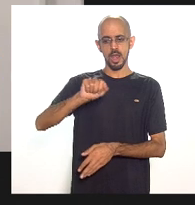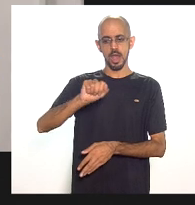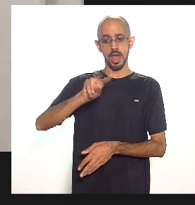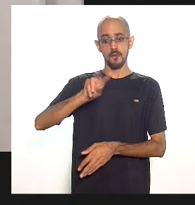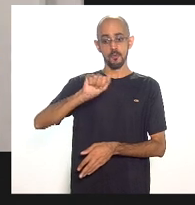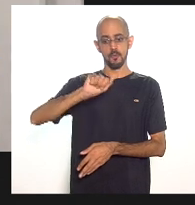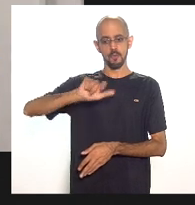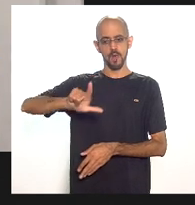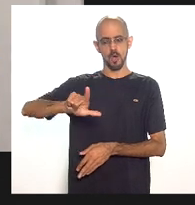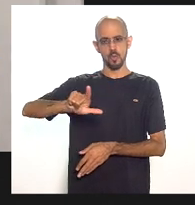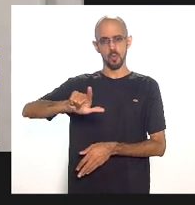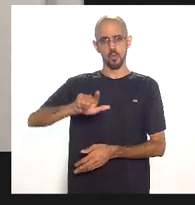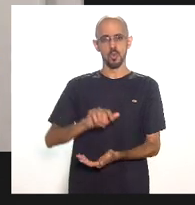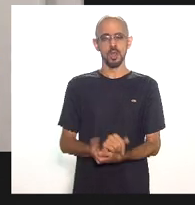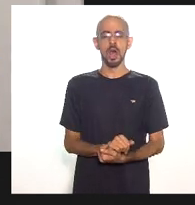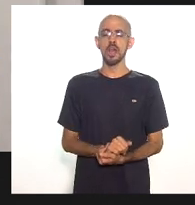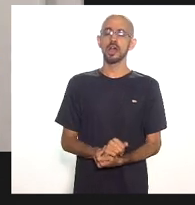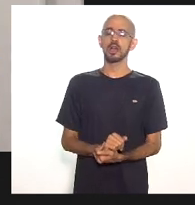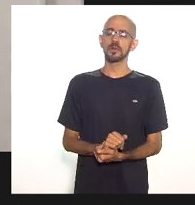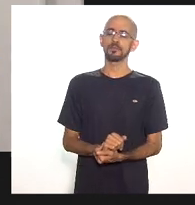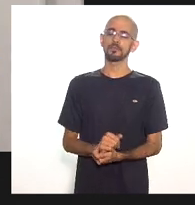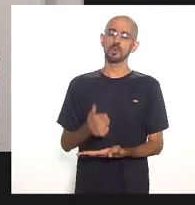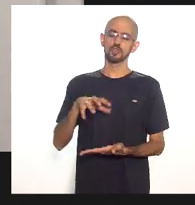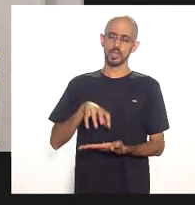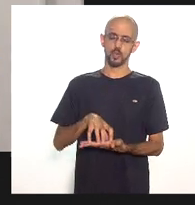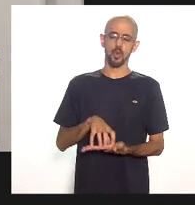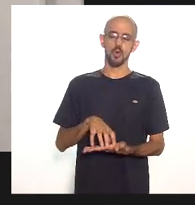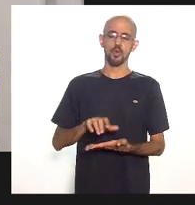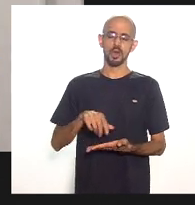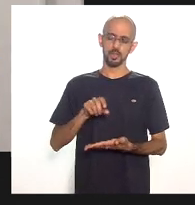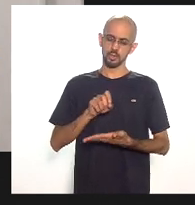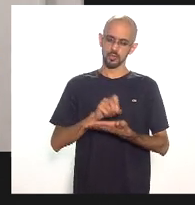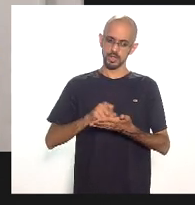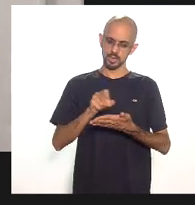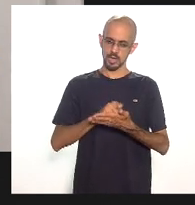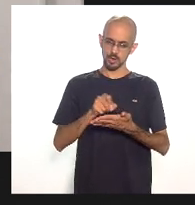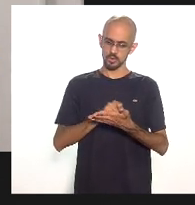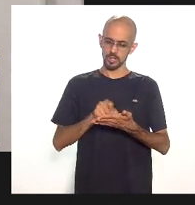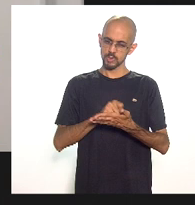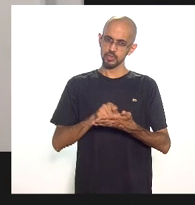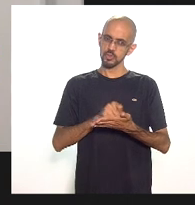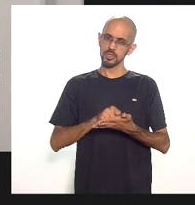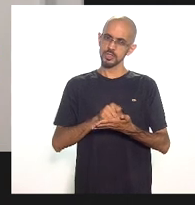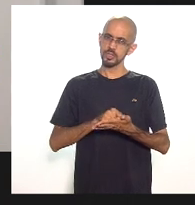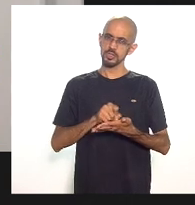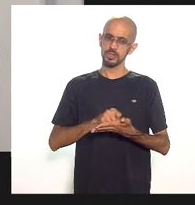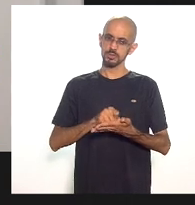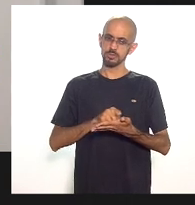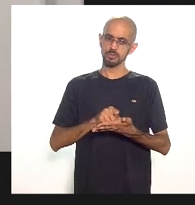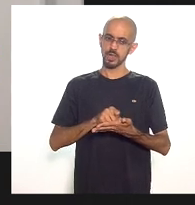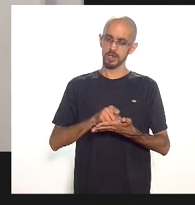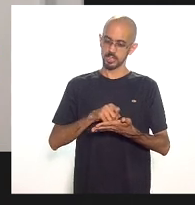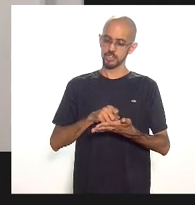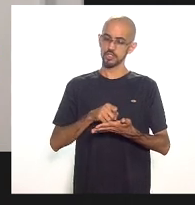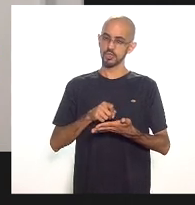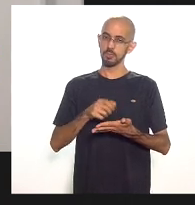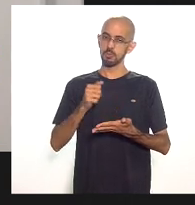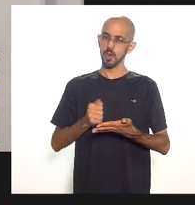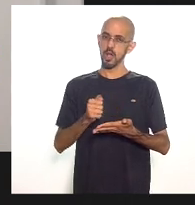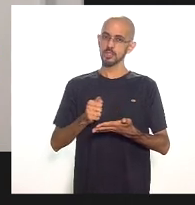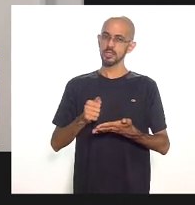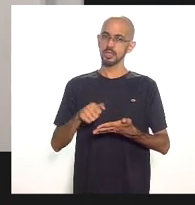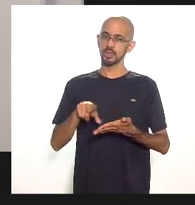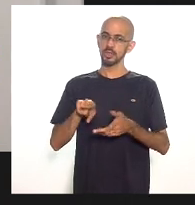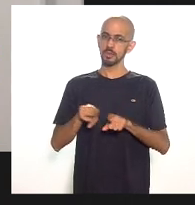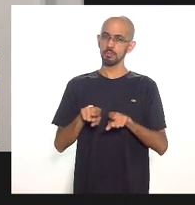pode... Estou fazendo aqui as anotações... Né, para que a gente possa também